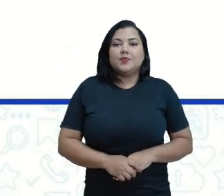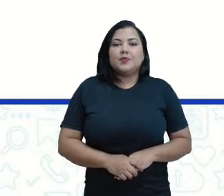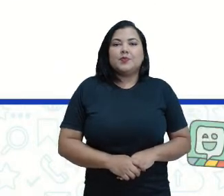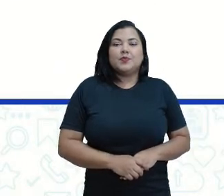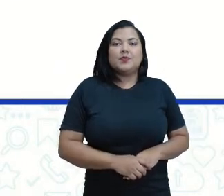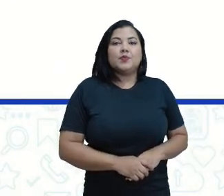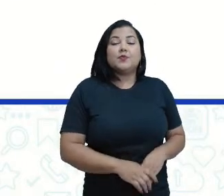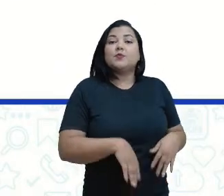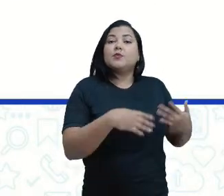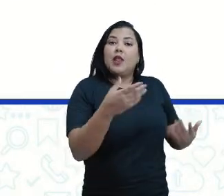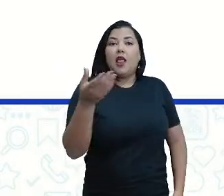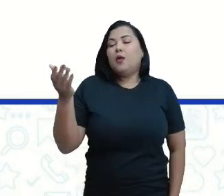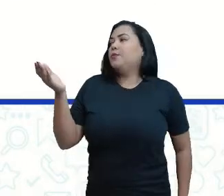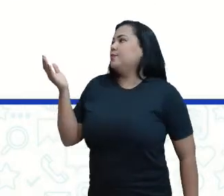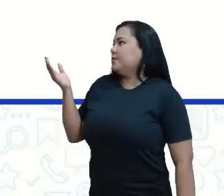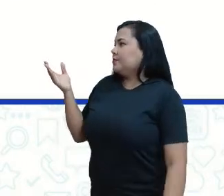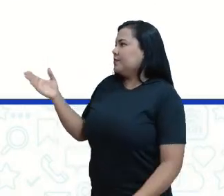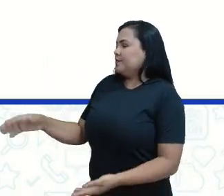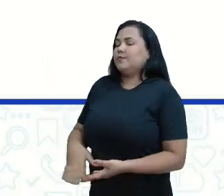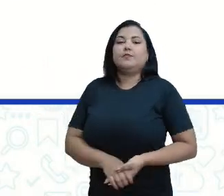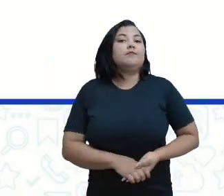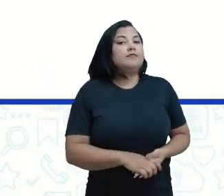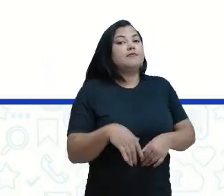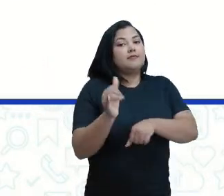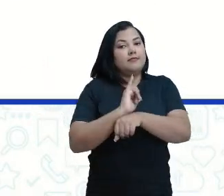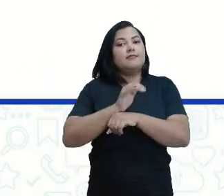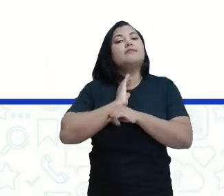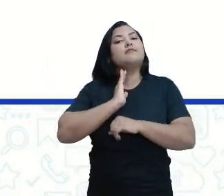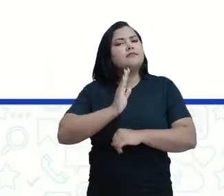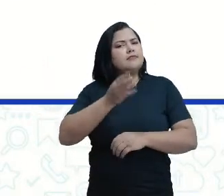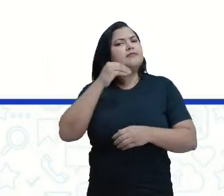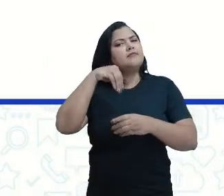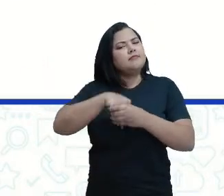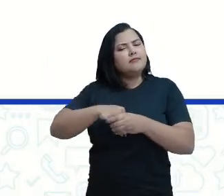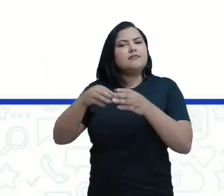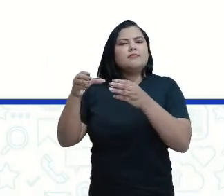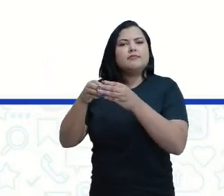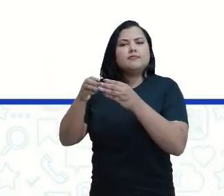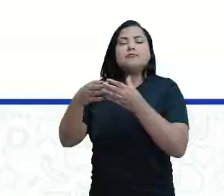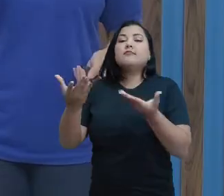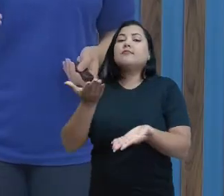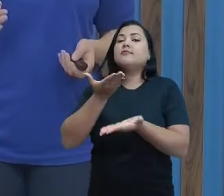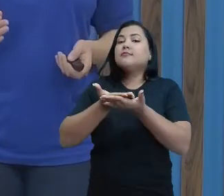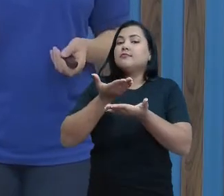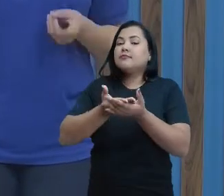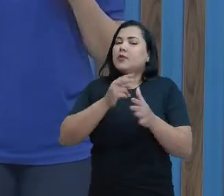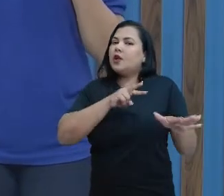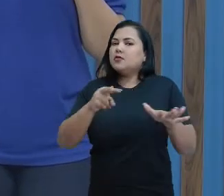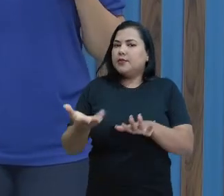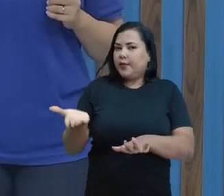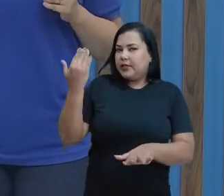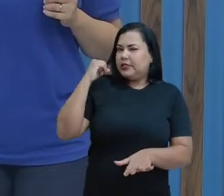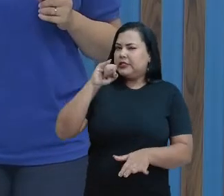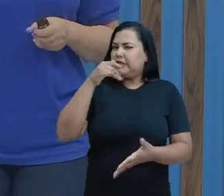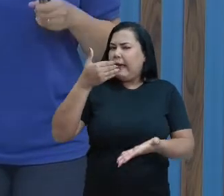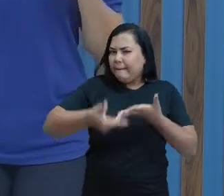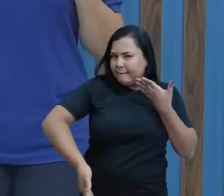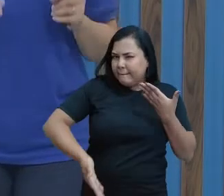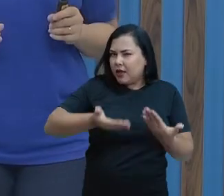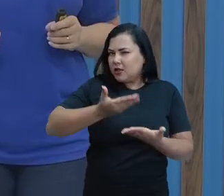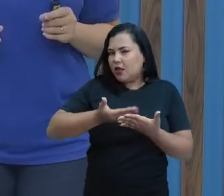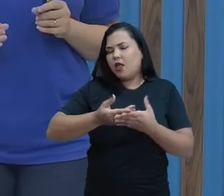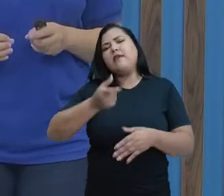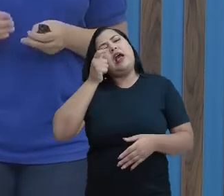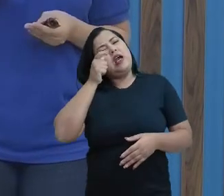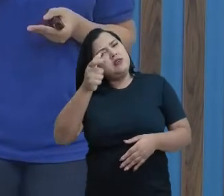bom? Lá no YouTube já está disponível a primeira aula, né, a aula da semana passada. Se você perdeu essa aula, dá